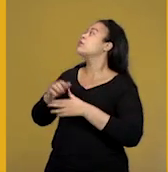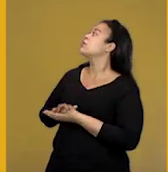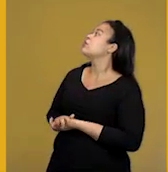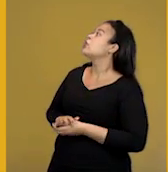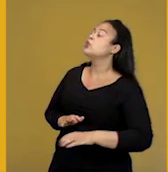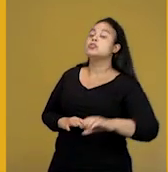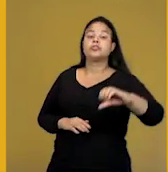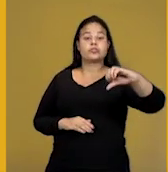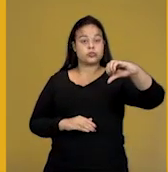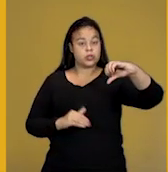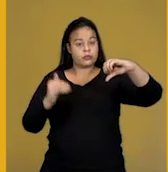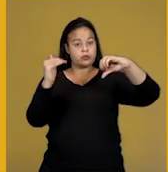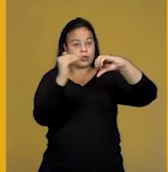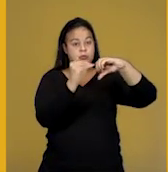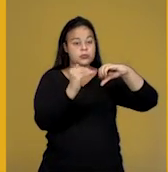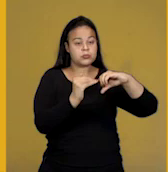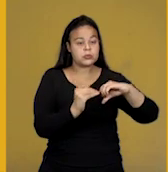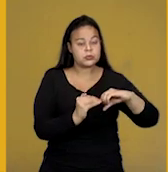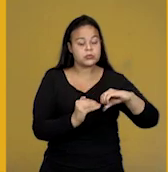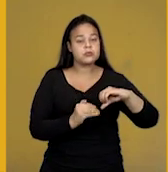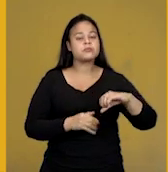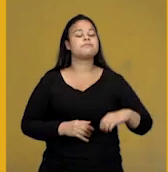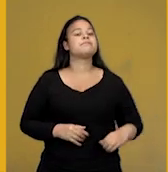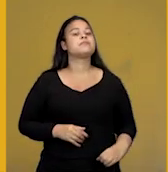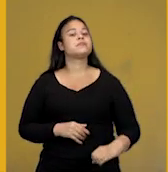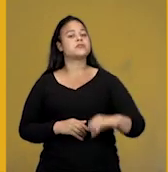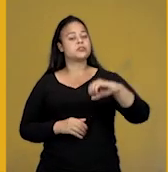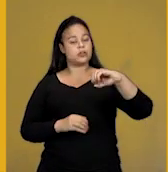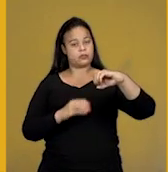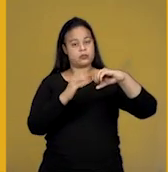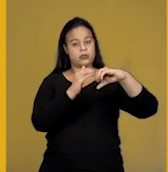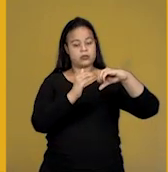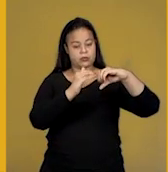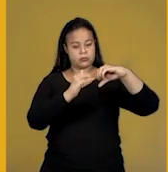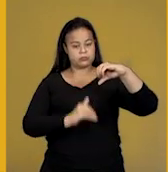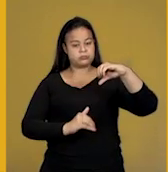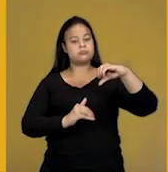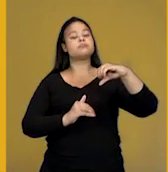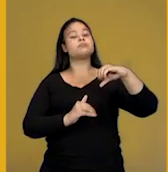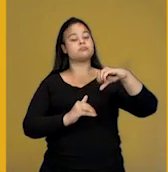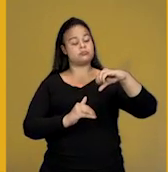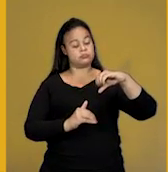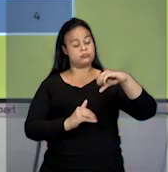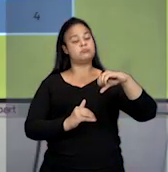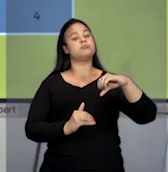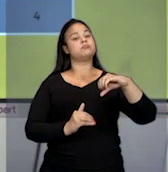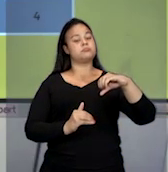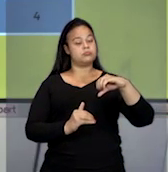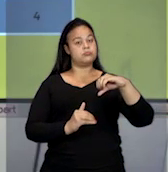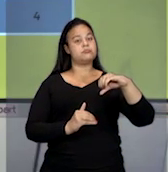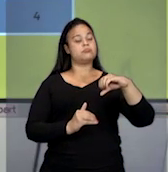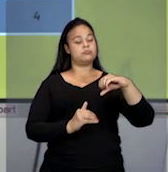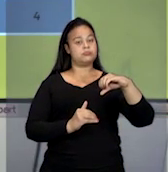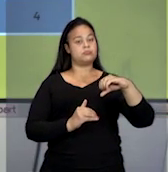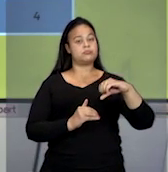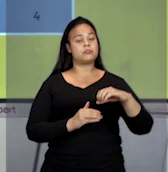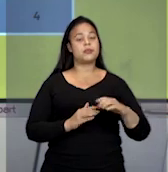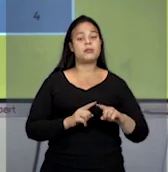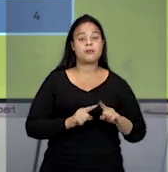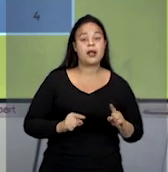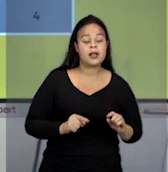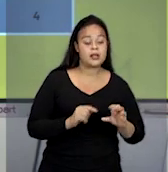9 na proporção mendeliana e 9 na epistasia recessiva. Só que aqui eu vou ter na